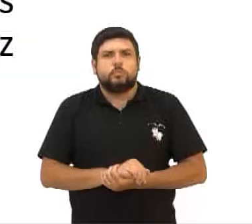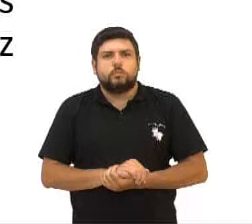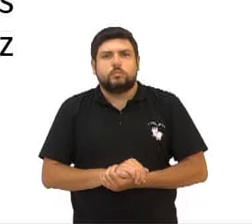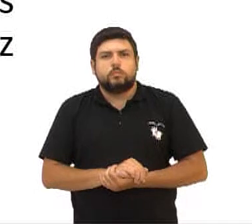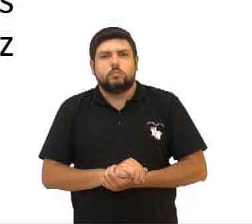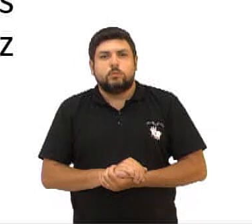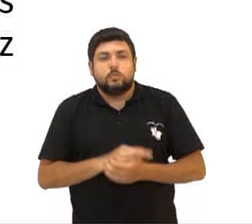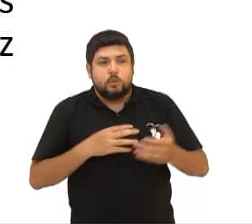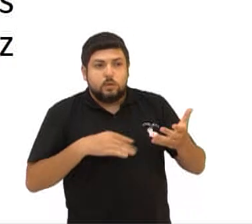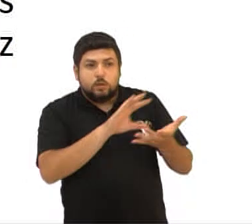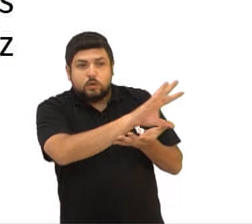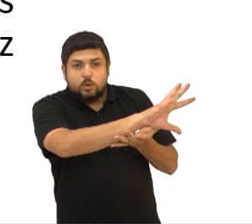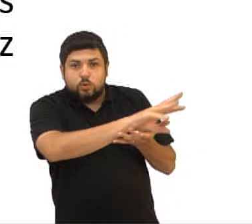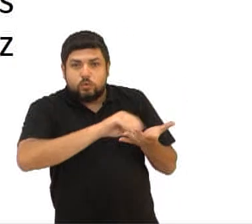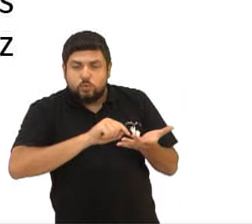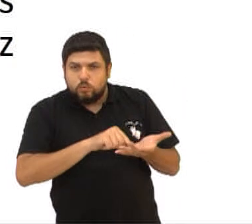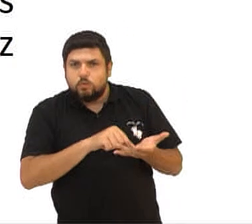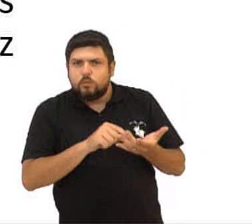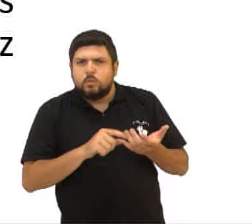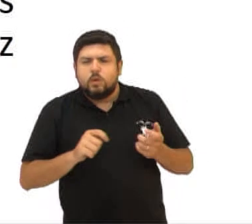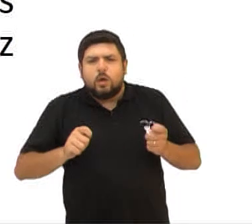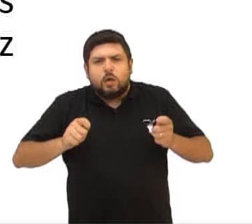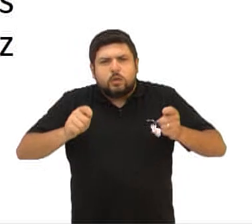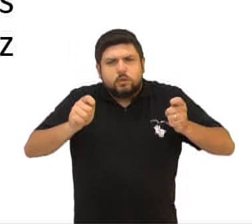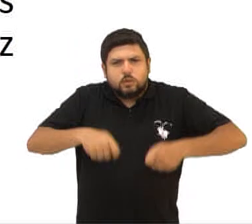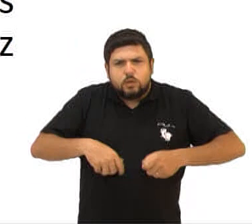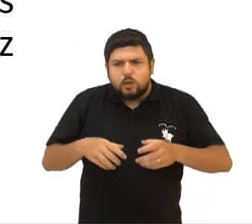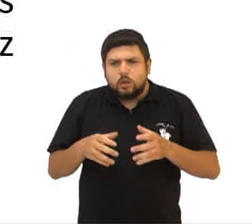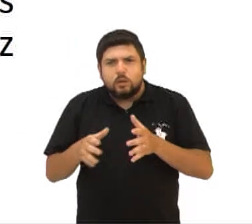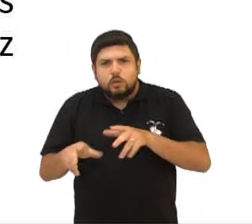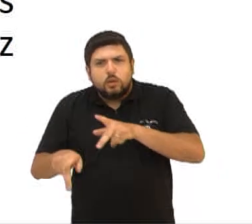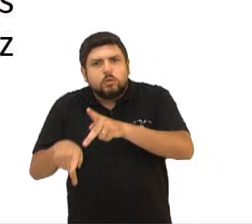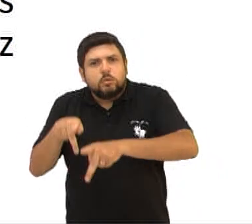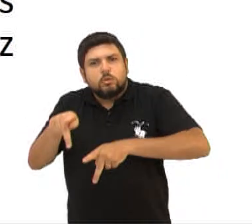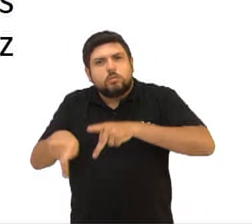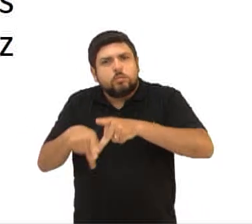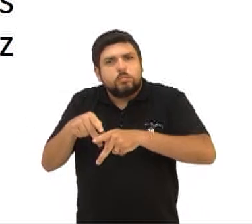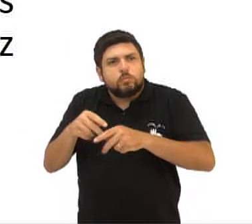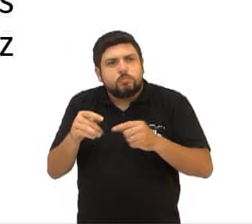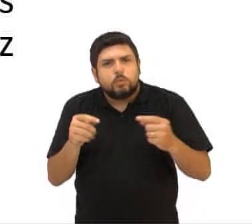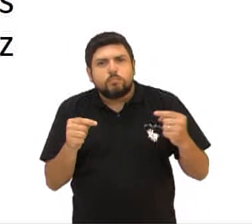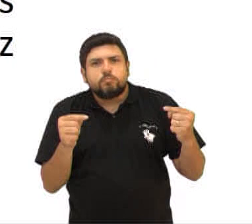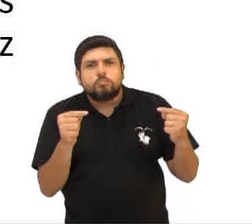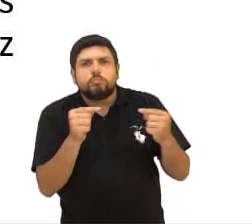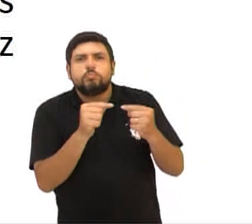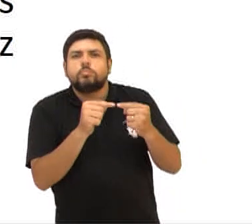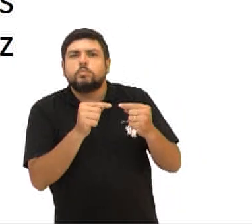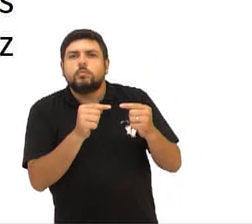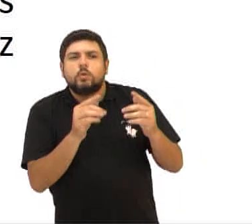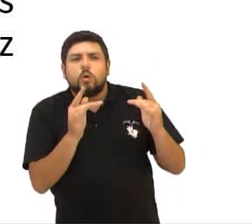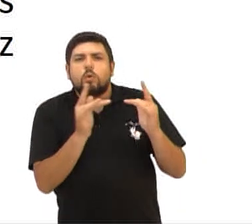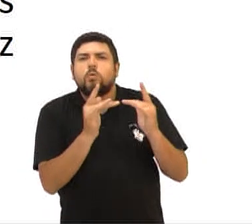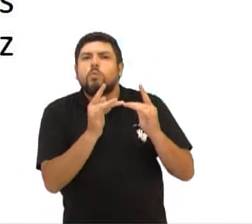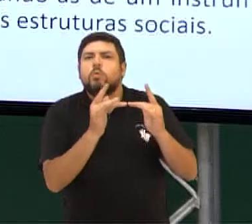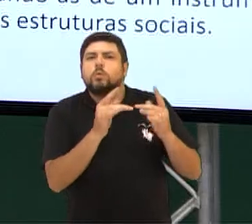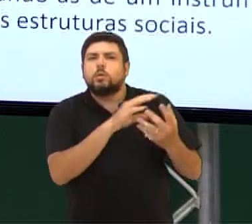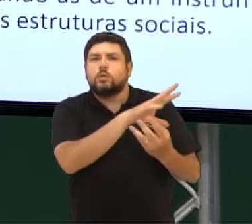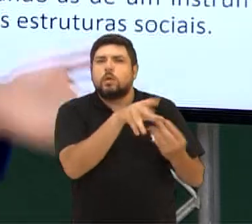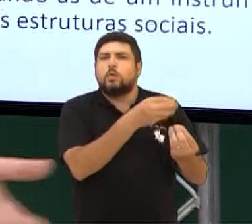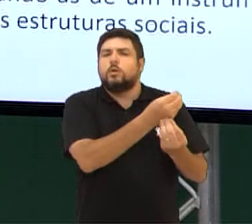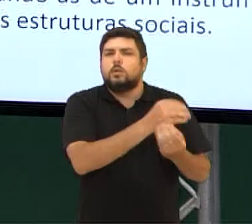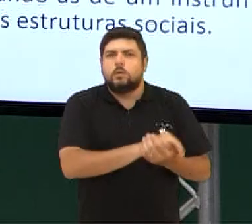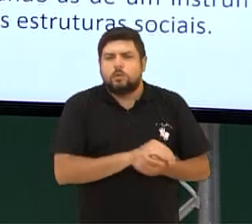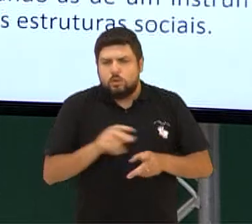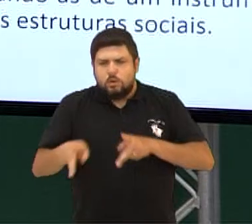essa reprodução em massa possibilita um outro relacionamento das massas com a arte. Então, nós aqui, que é a sociedade de massa, somos nós. Eu,